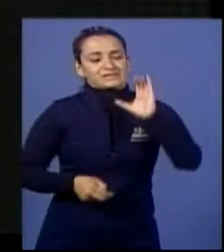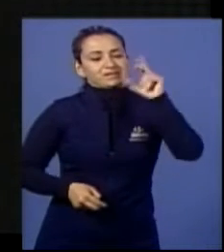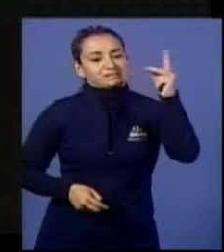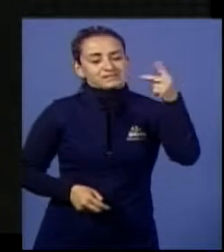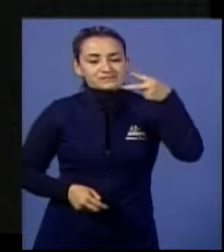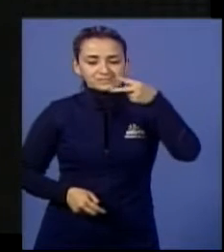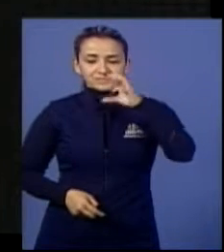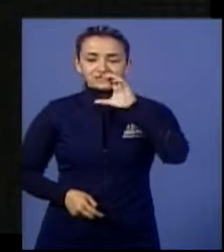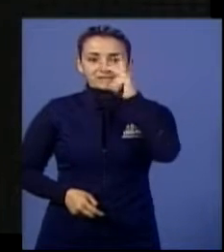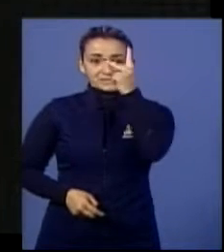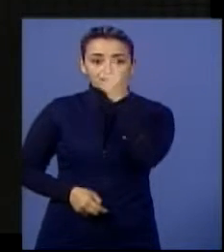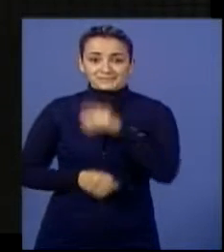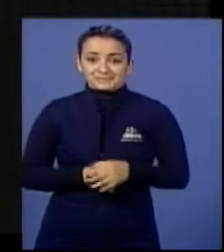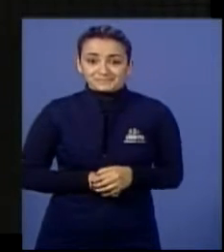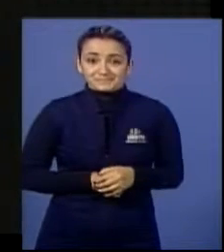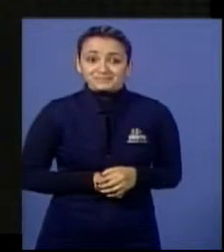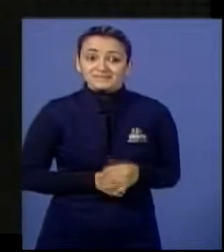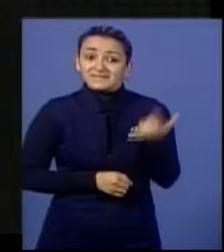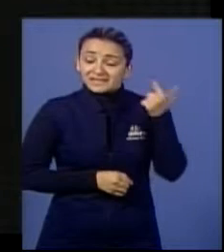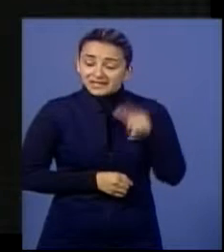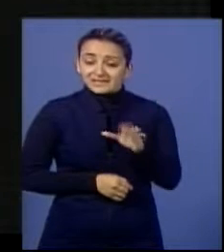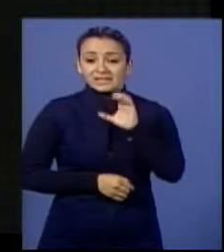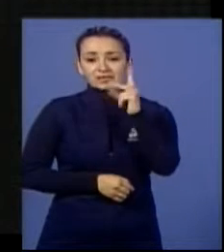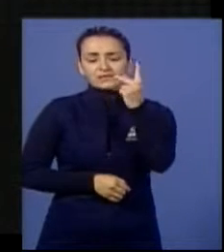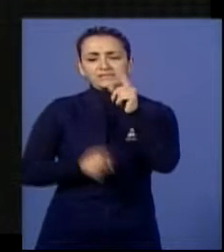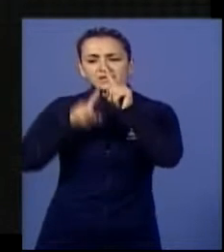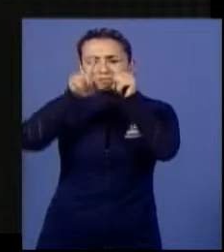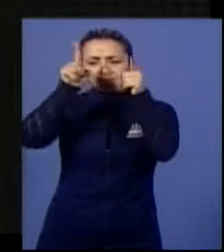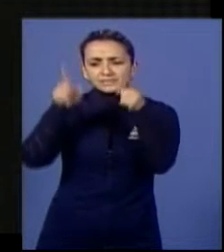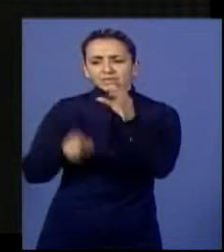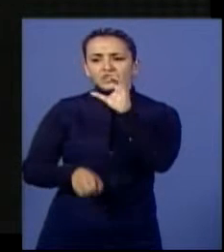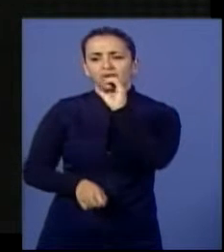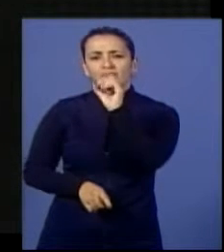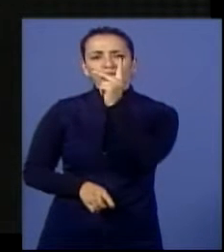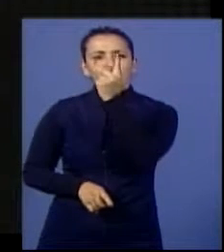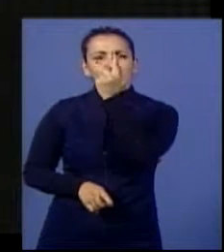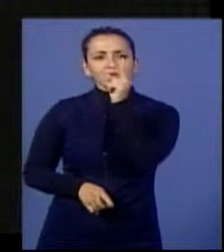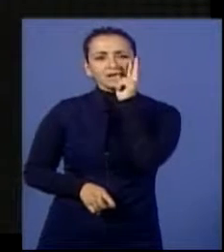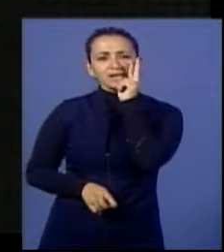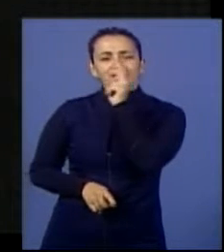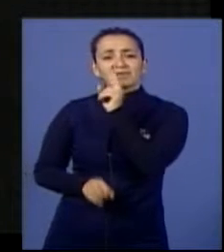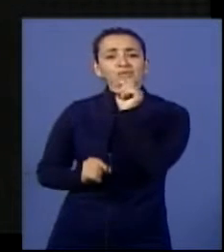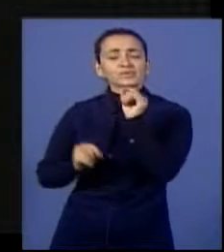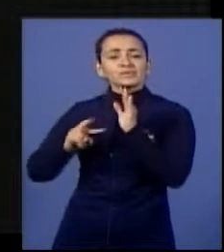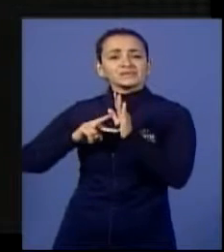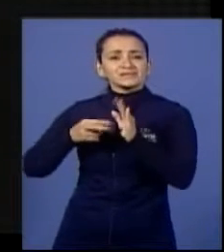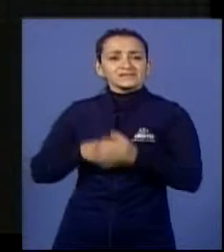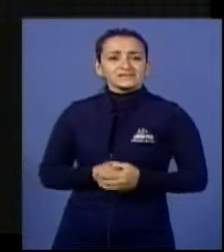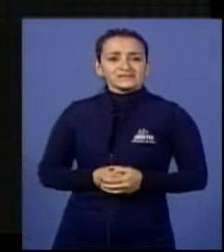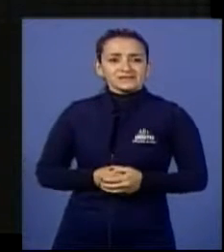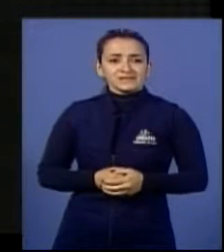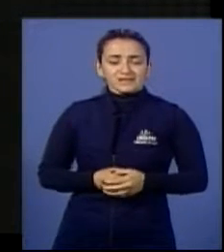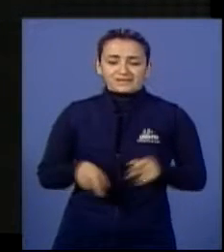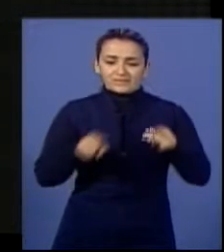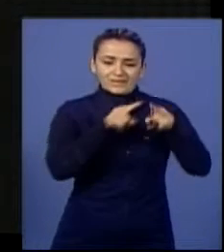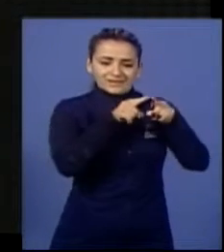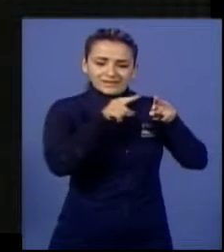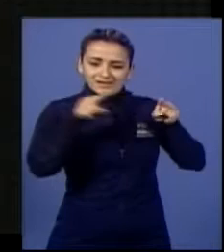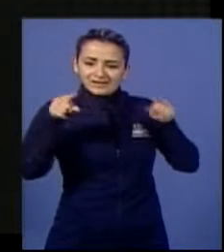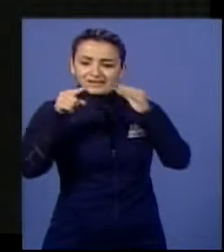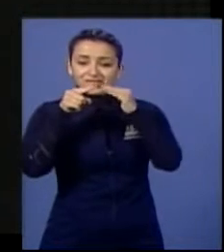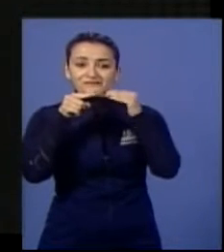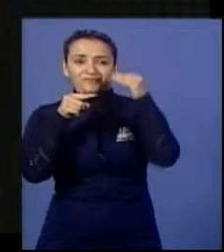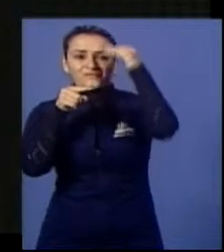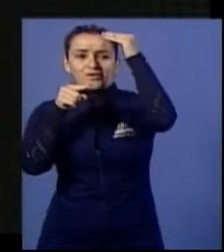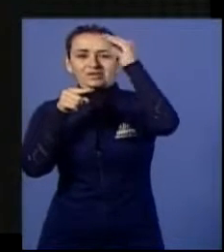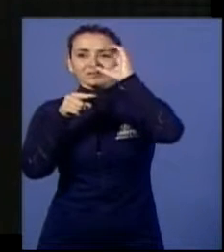CH. E daí vem uma OH entre parênteses. Entre parênteses, a OH é porque ela está fora da linha, ela está ali para